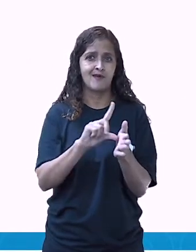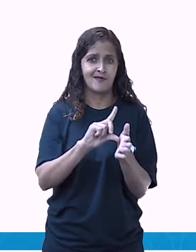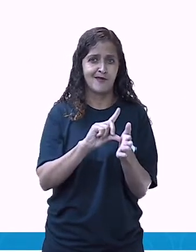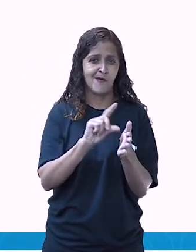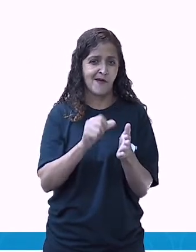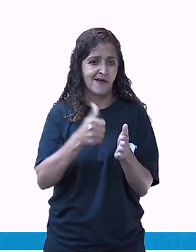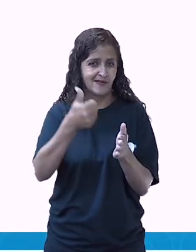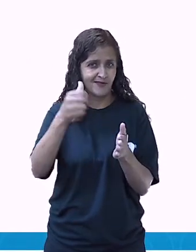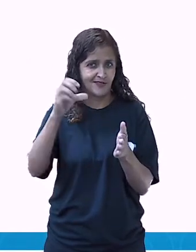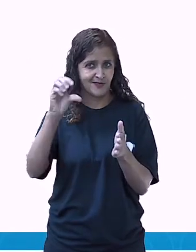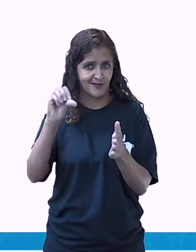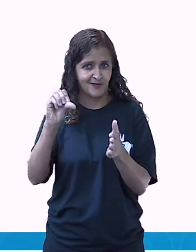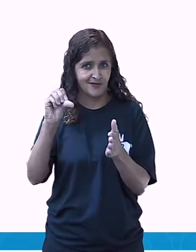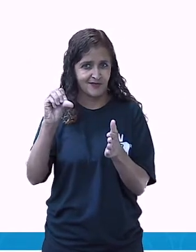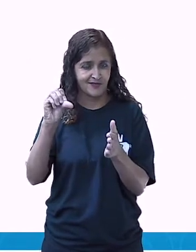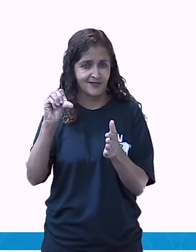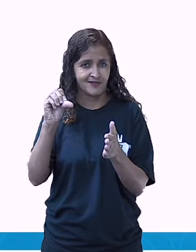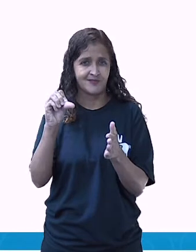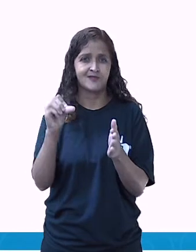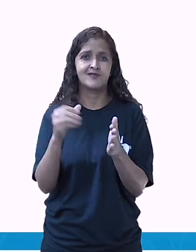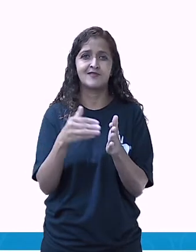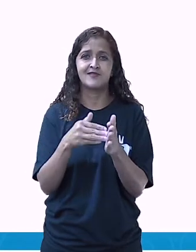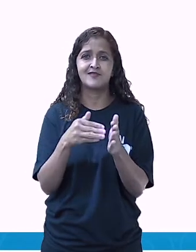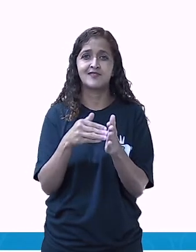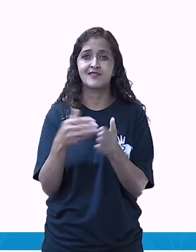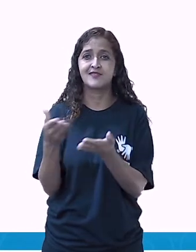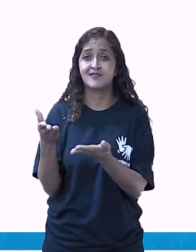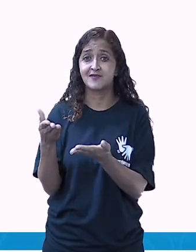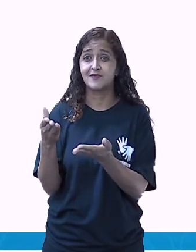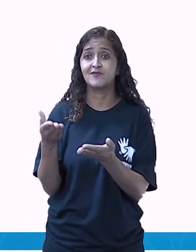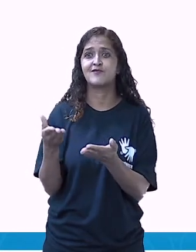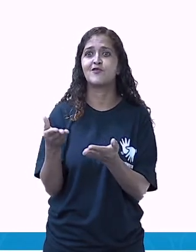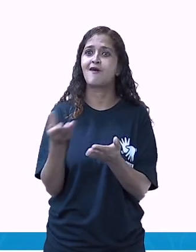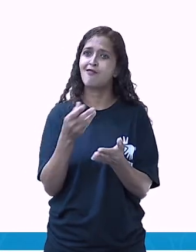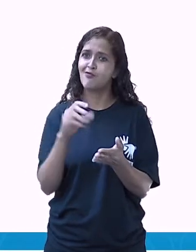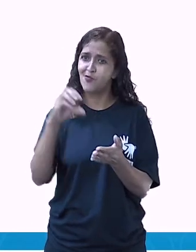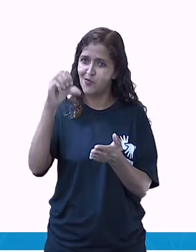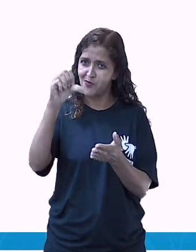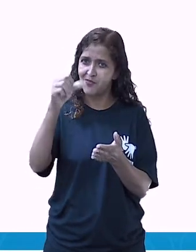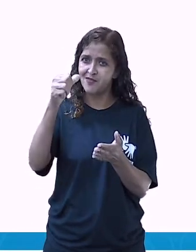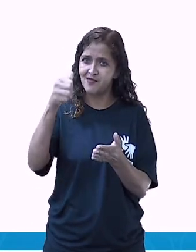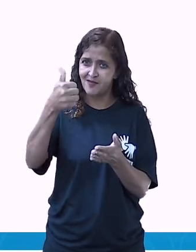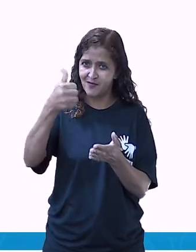o 19. Então, nosso maior número aqui é o 19.